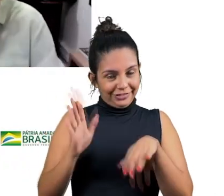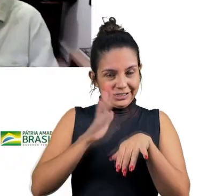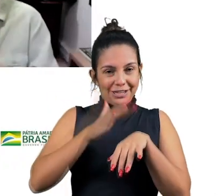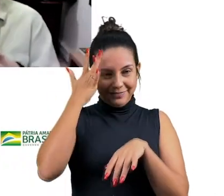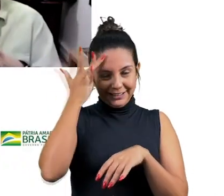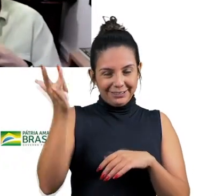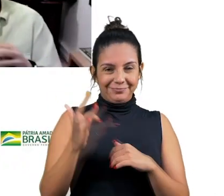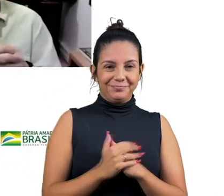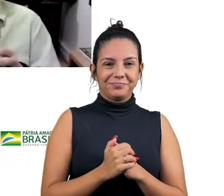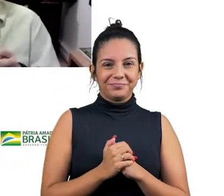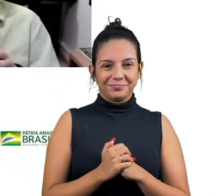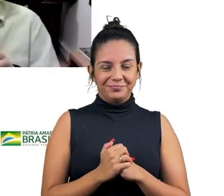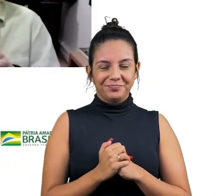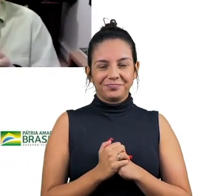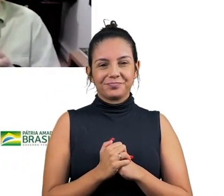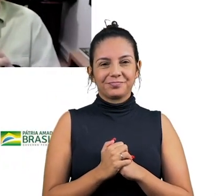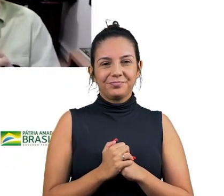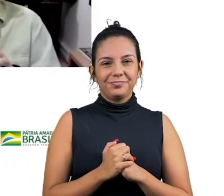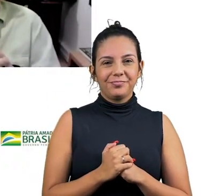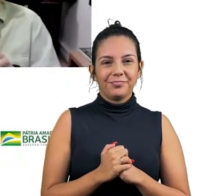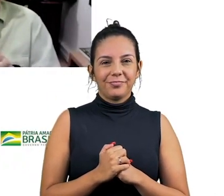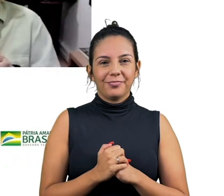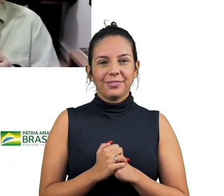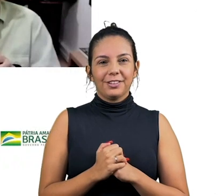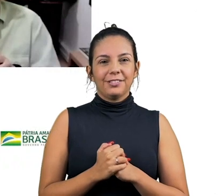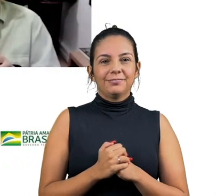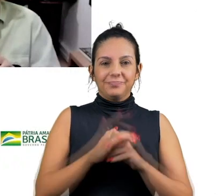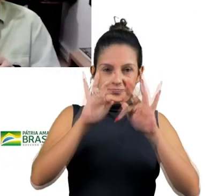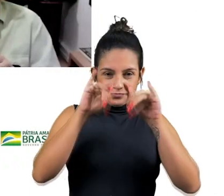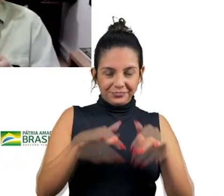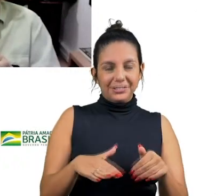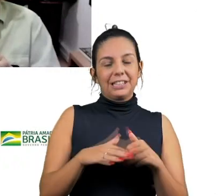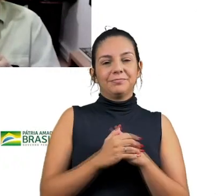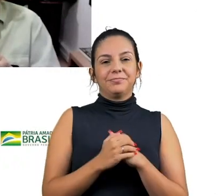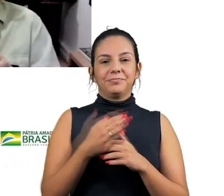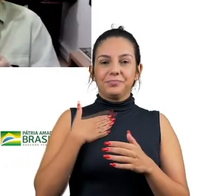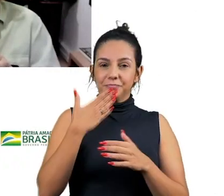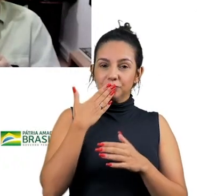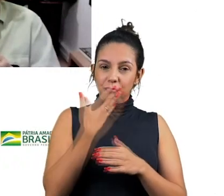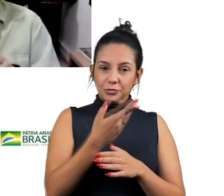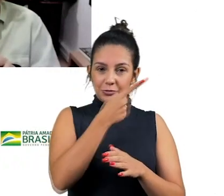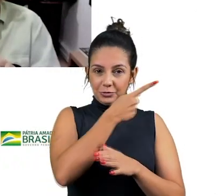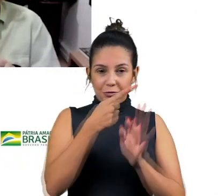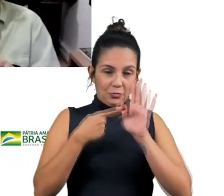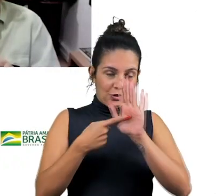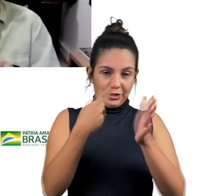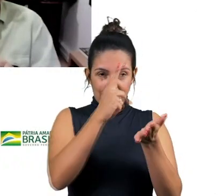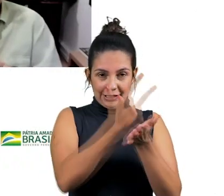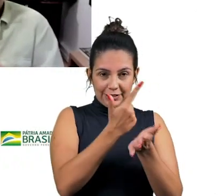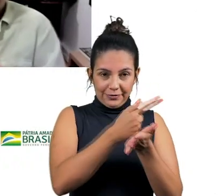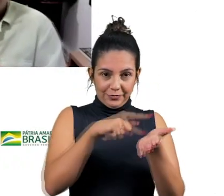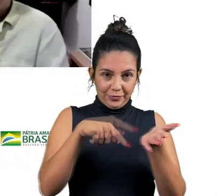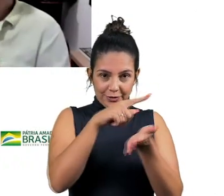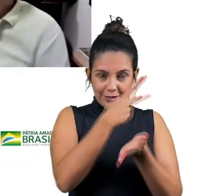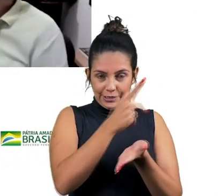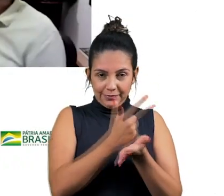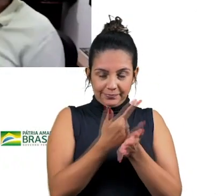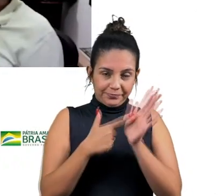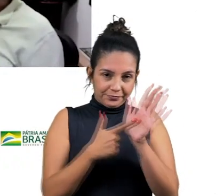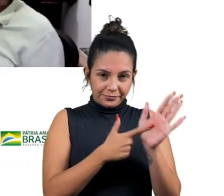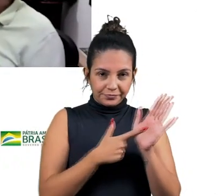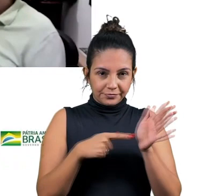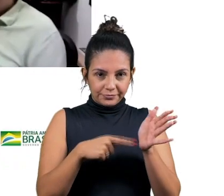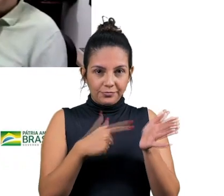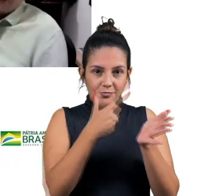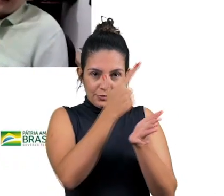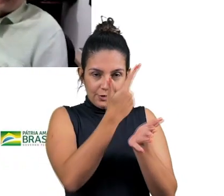né? Aqui. Bem, para finalizar, eu gostaria que primeiro se mostrasse as capas dos livros. Esse é um evento